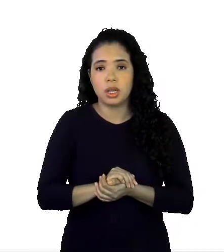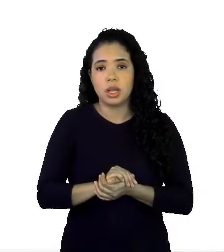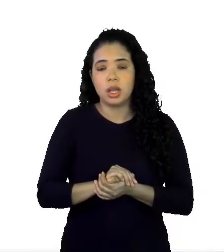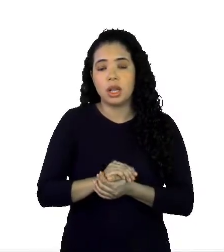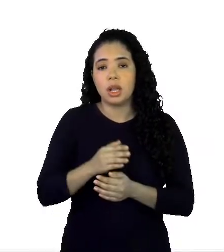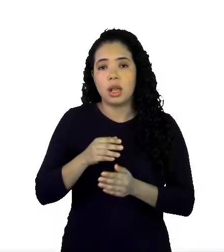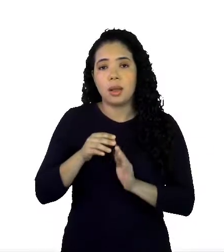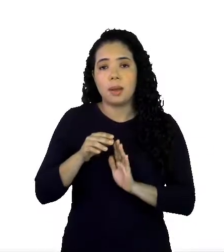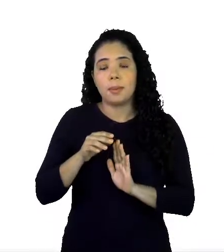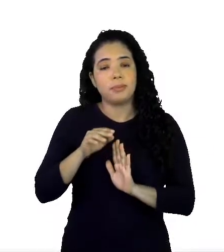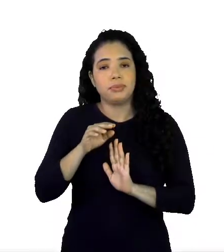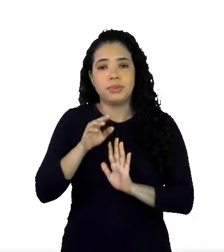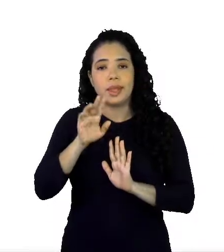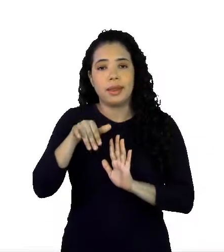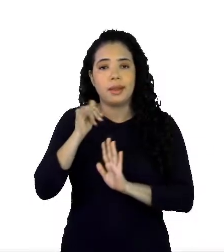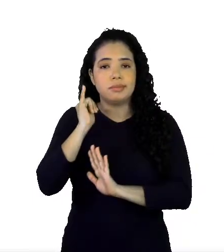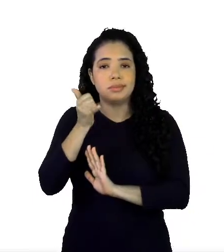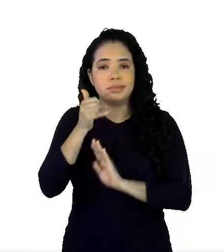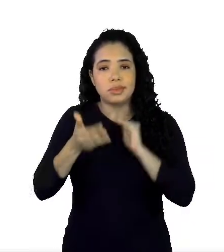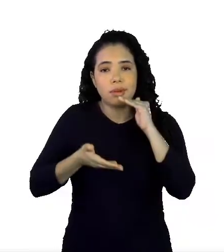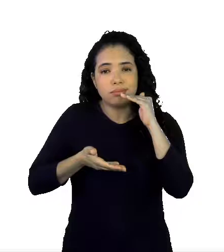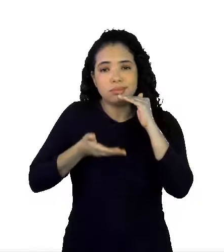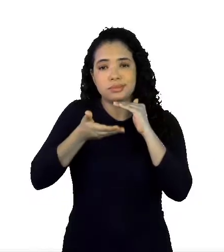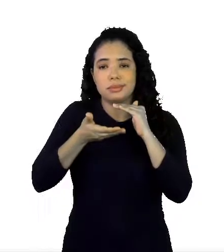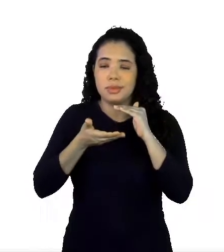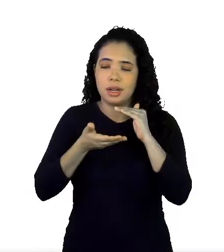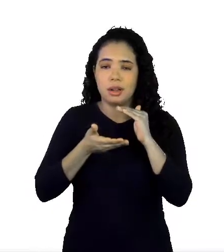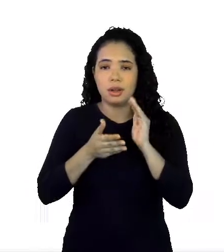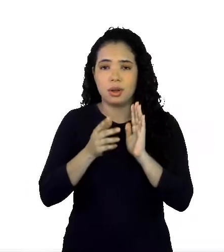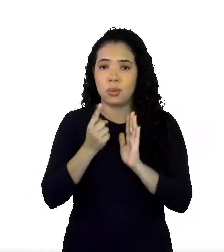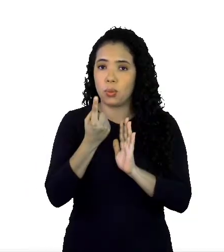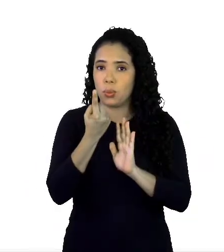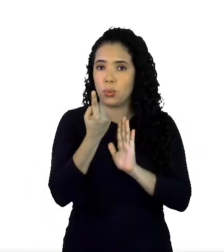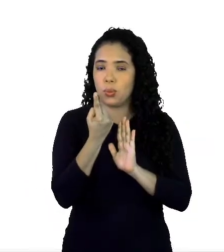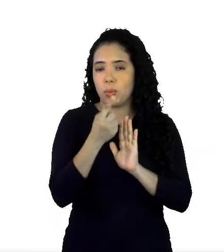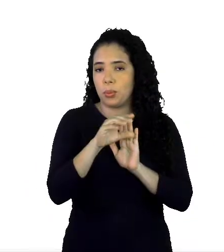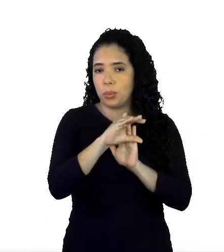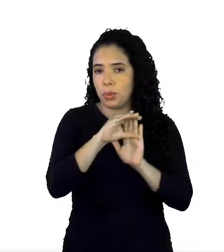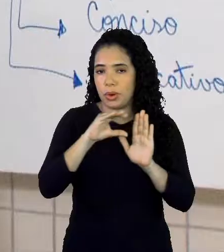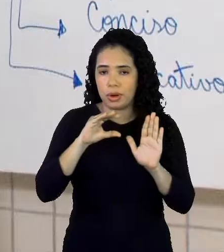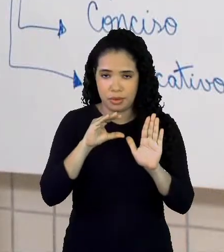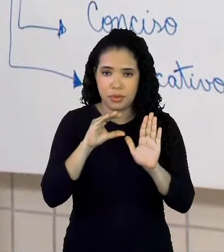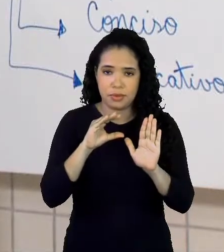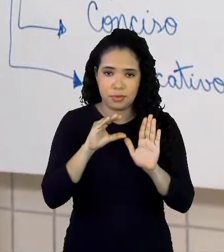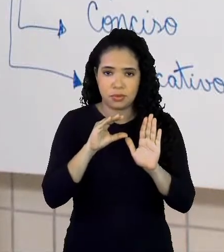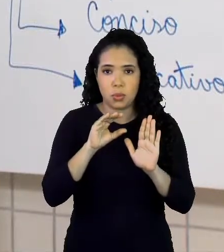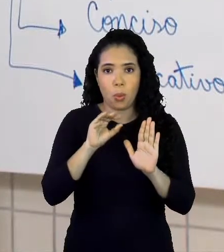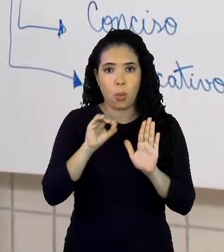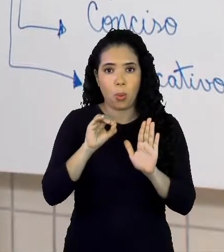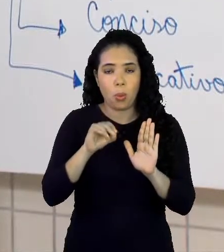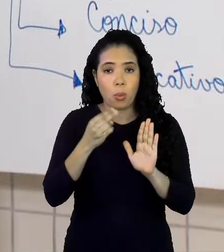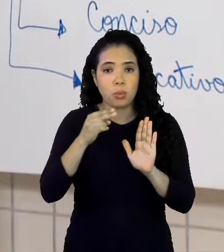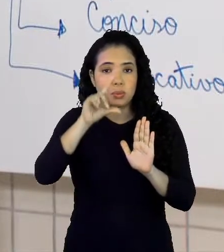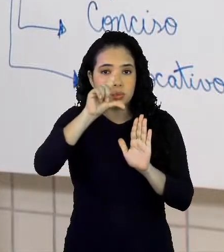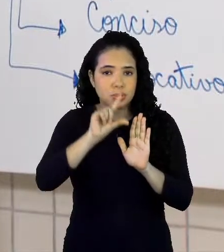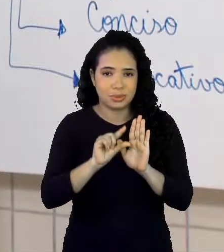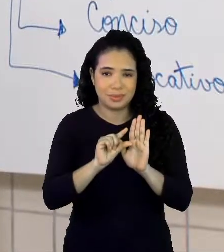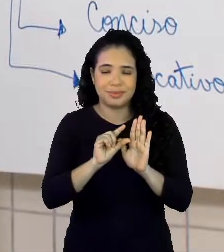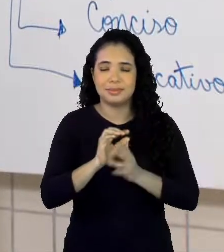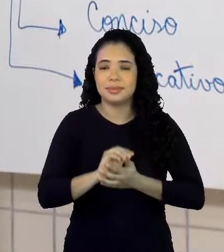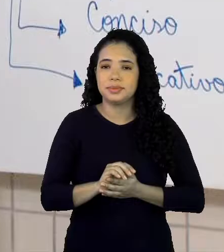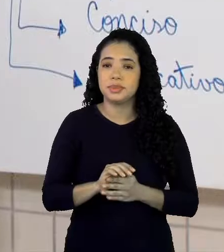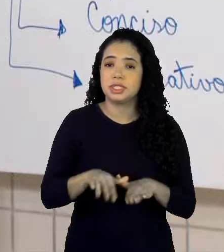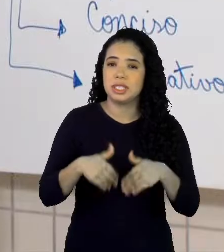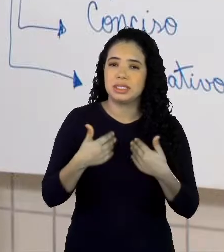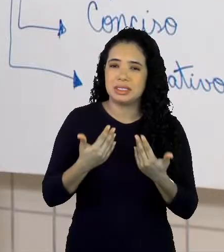vem em parágrafo mesmo, ou menos de um parágrafo. Nos últimos anos, esse tipo de ficção ganhou muito espaço